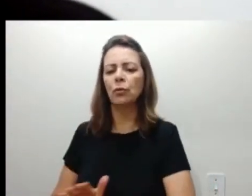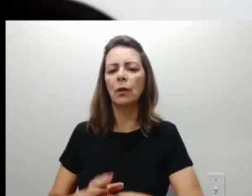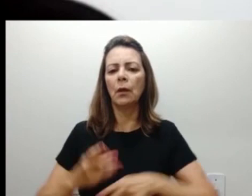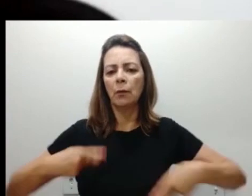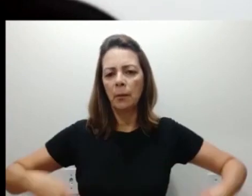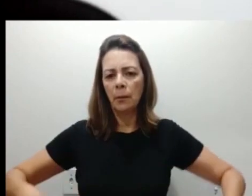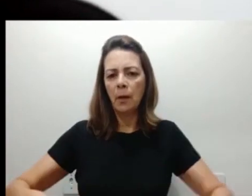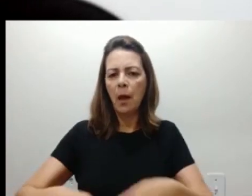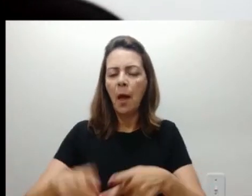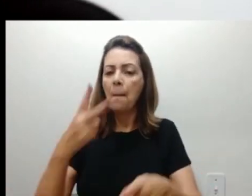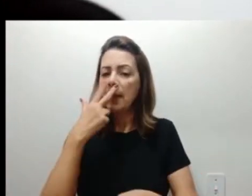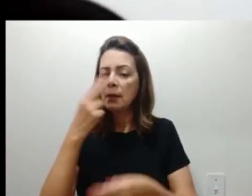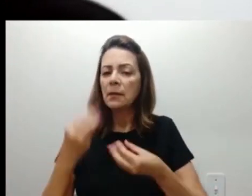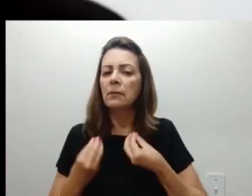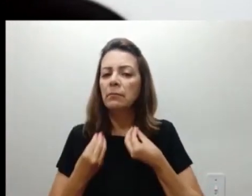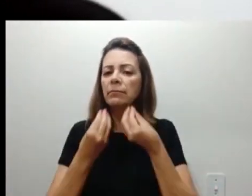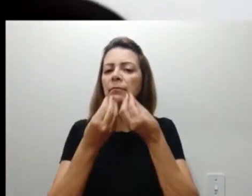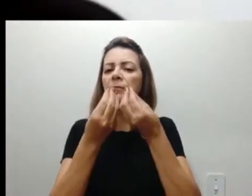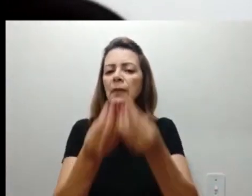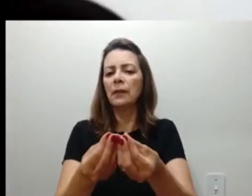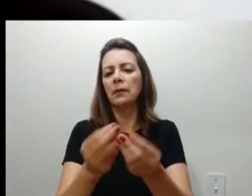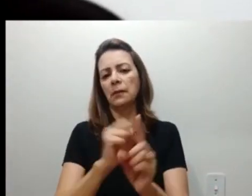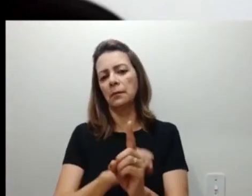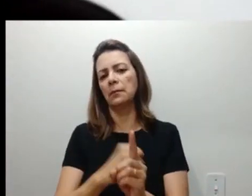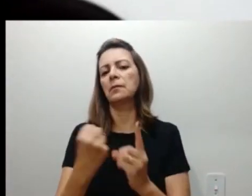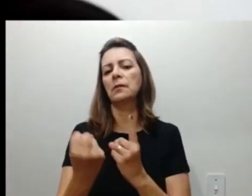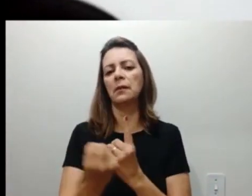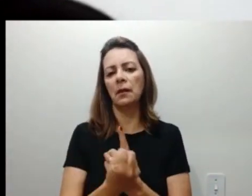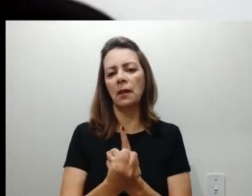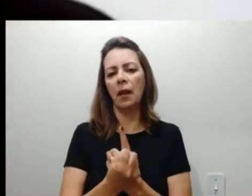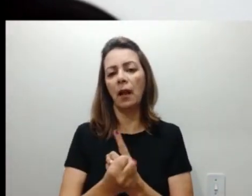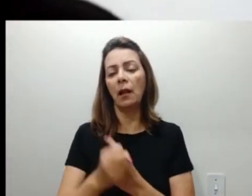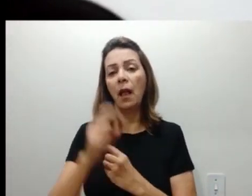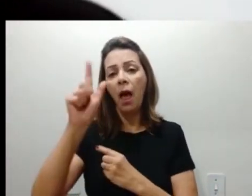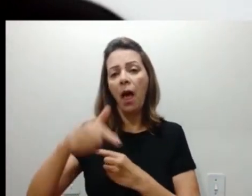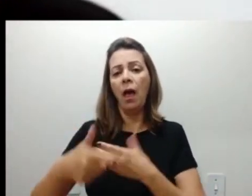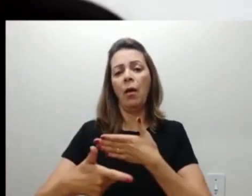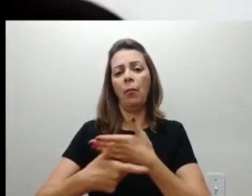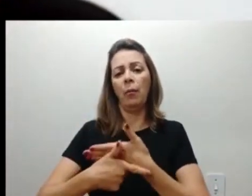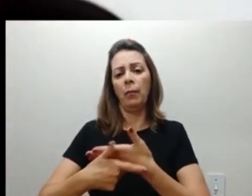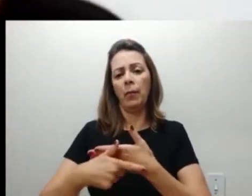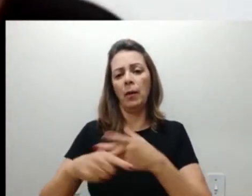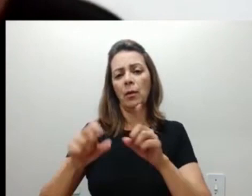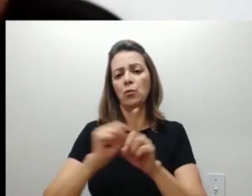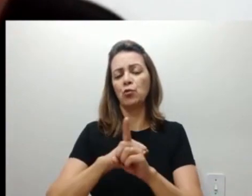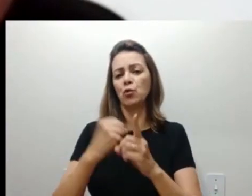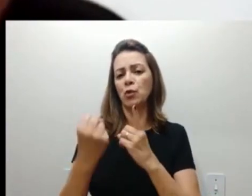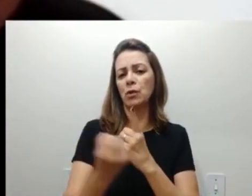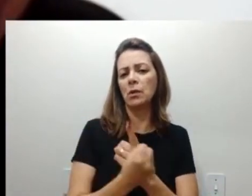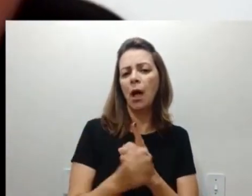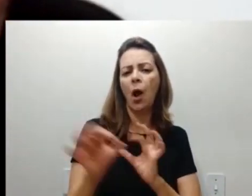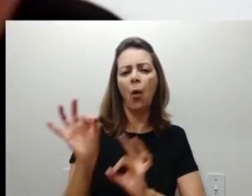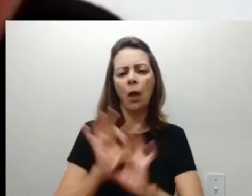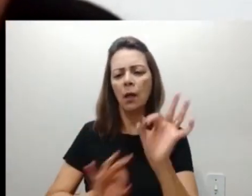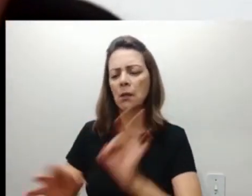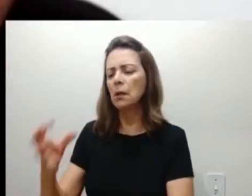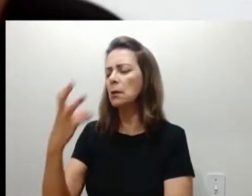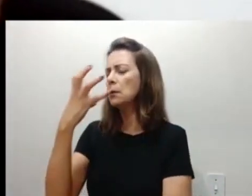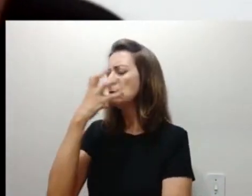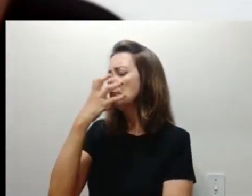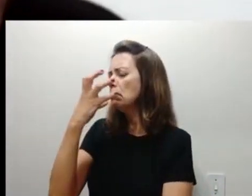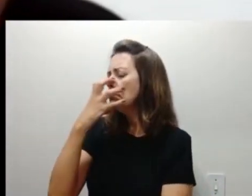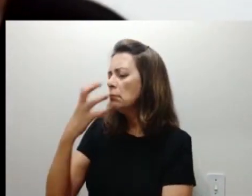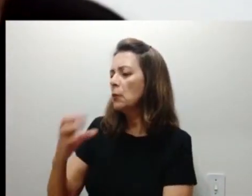sociedade a função social delas, né? Então, arrumando os respiradores, criando